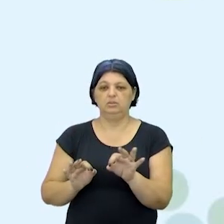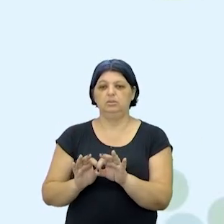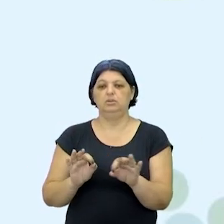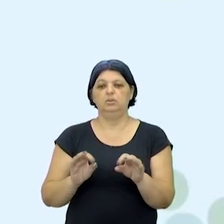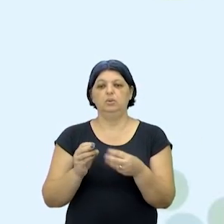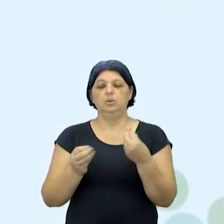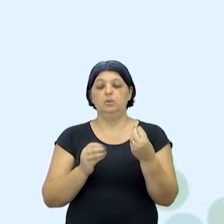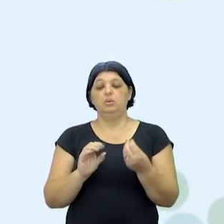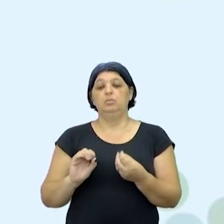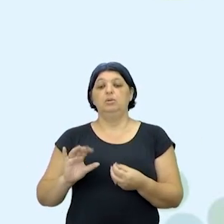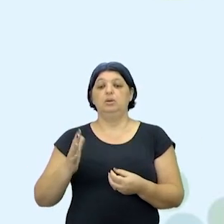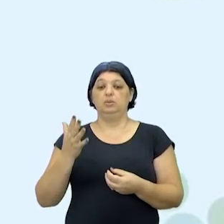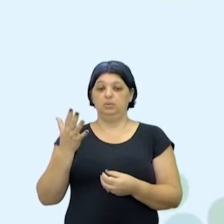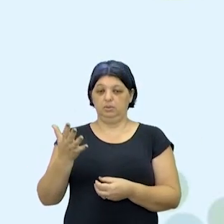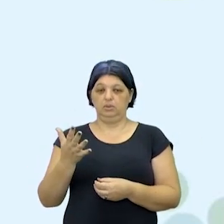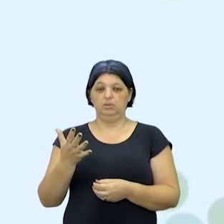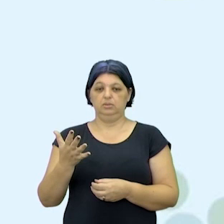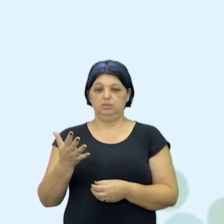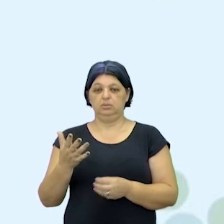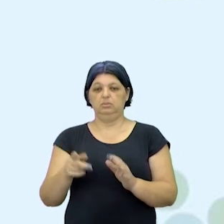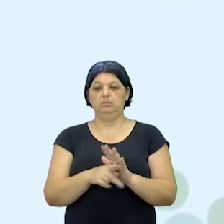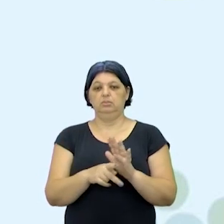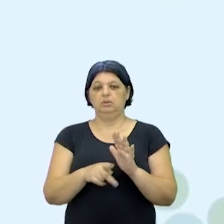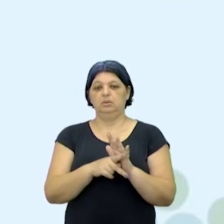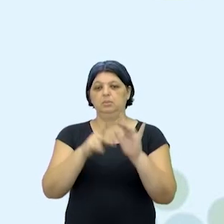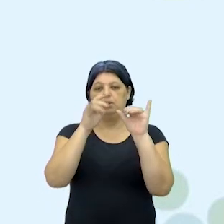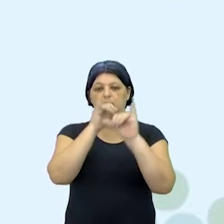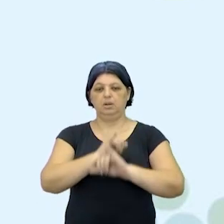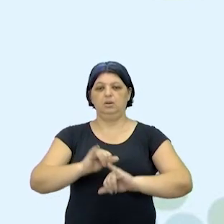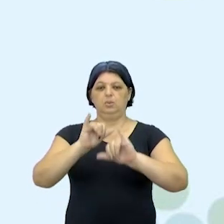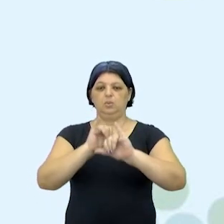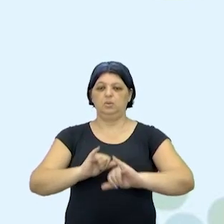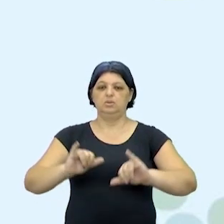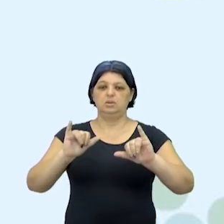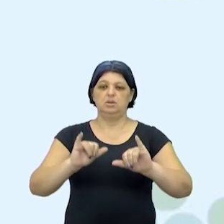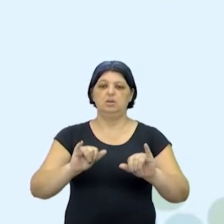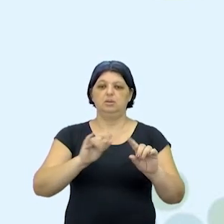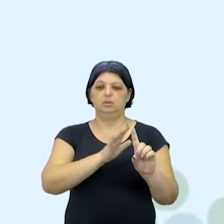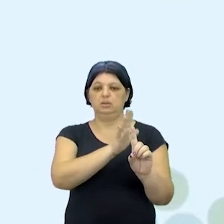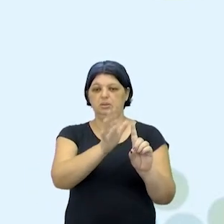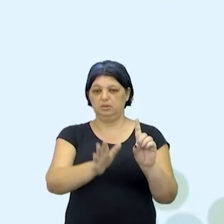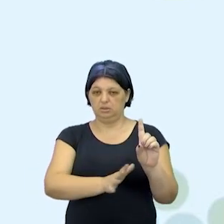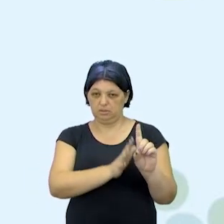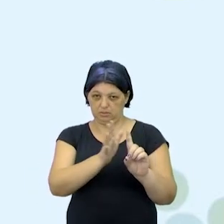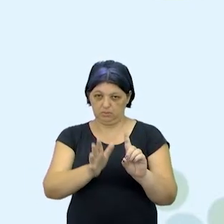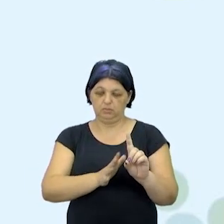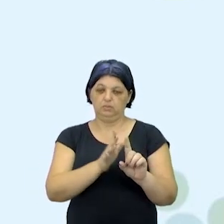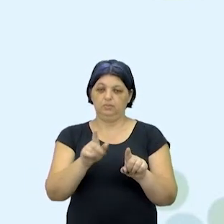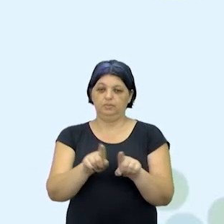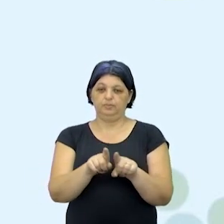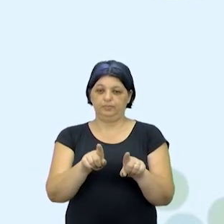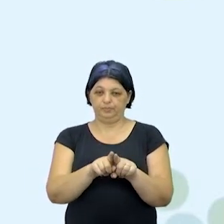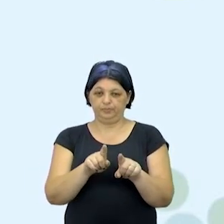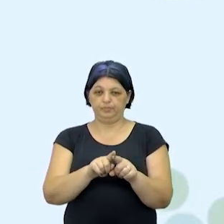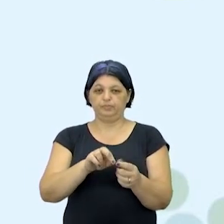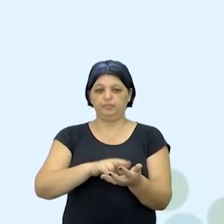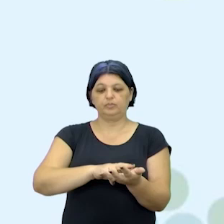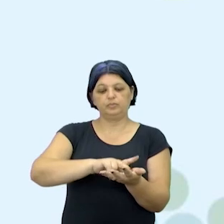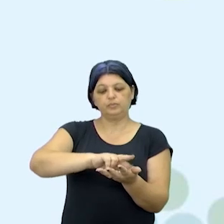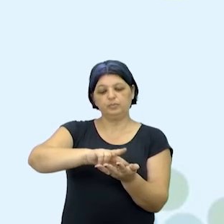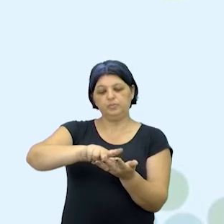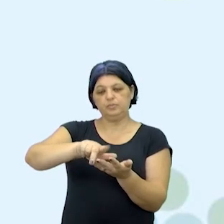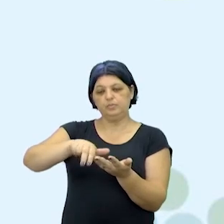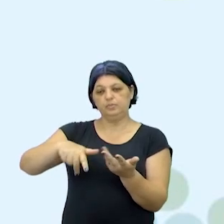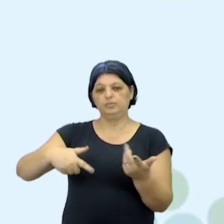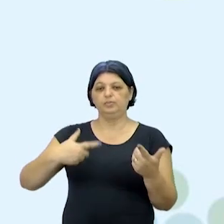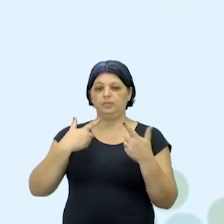e os efeitos de sentido de enunciados e discursos materializados nas diversas